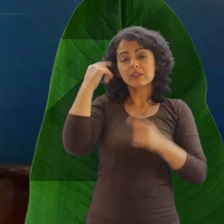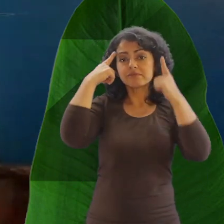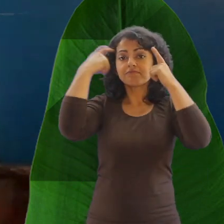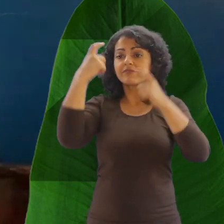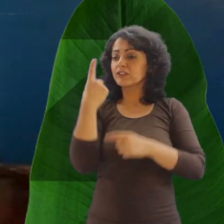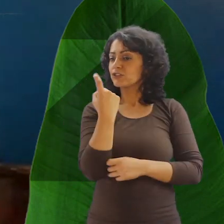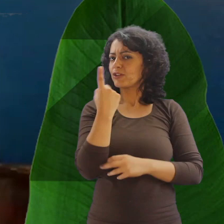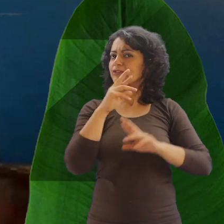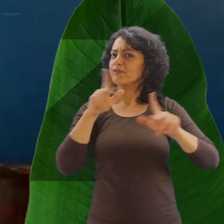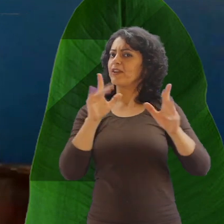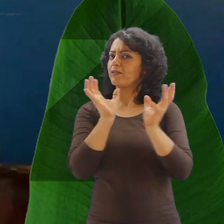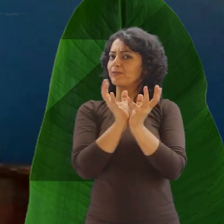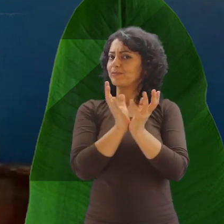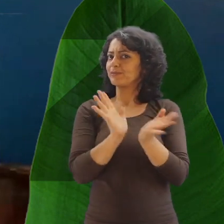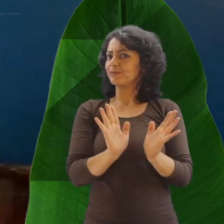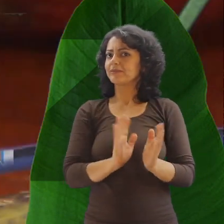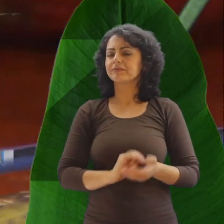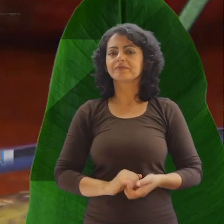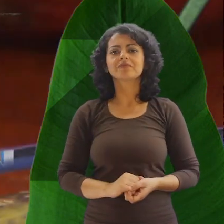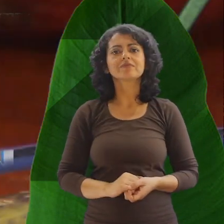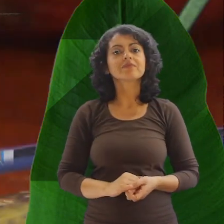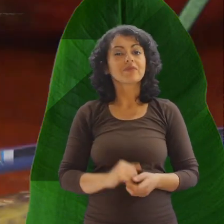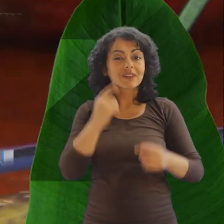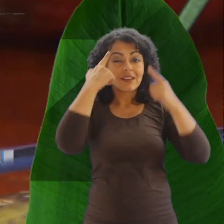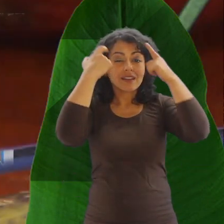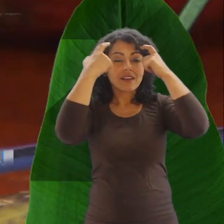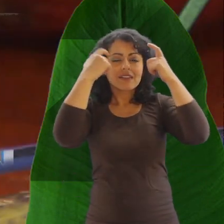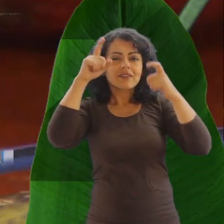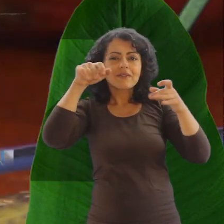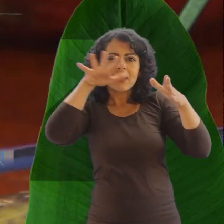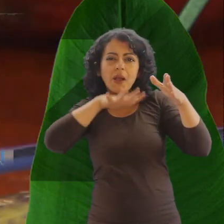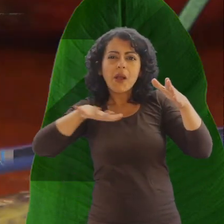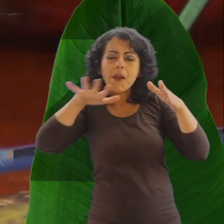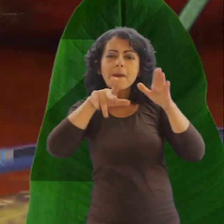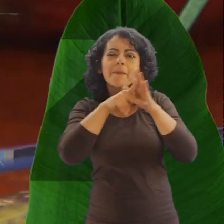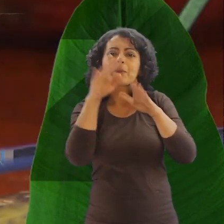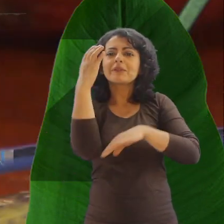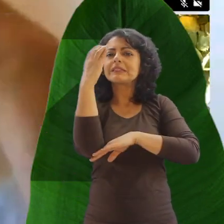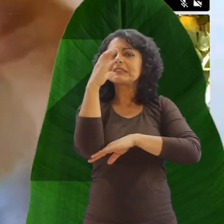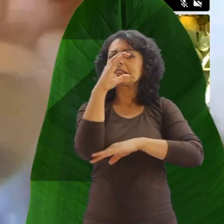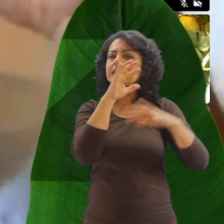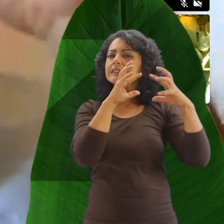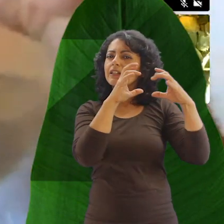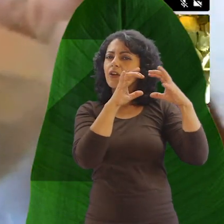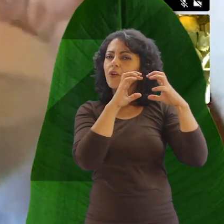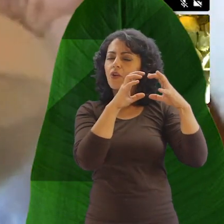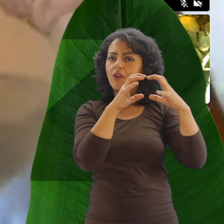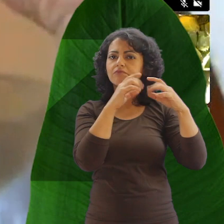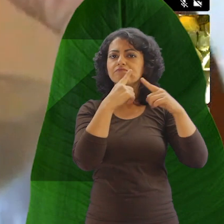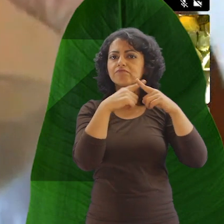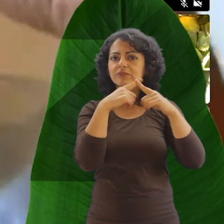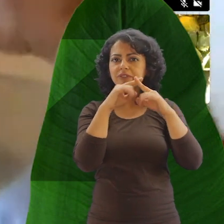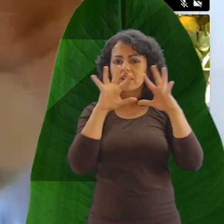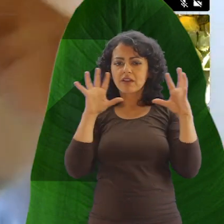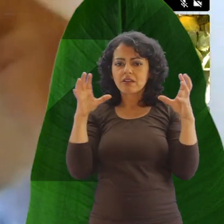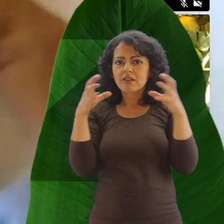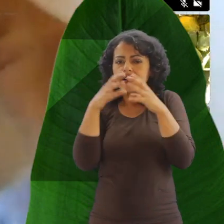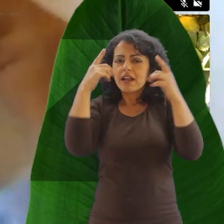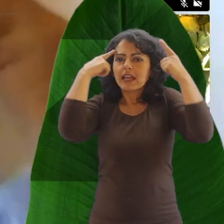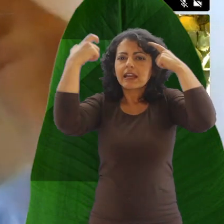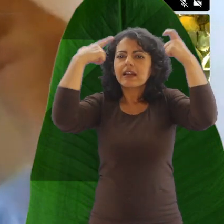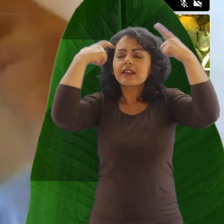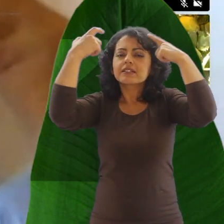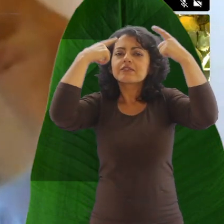criar sozinho é diferente de criar em grupo. A criatividade é um campo da ciência cognitiva. A criatividade é entendida